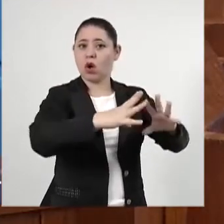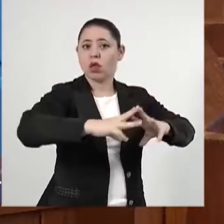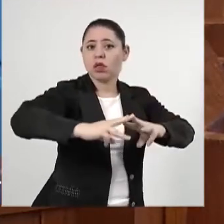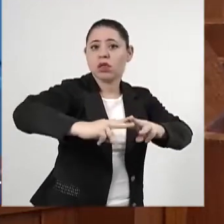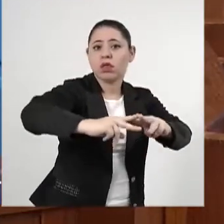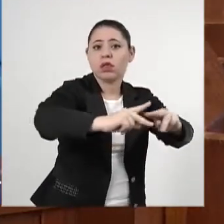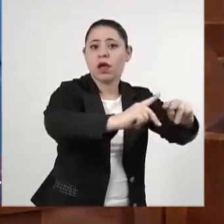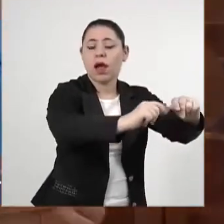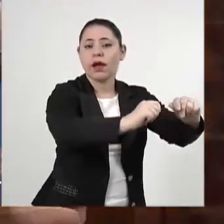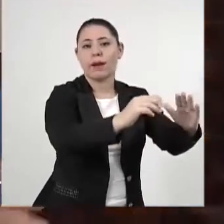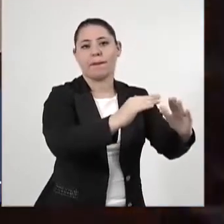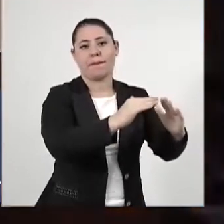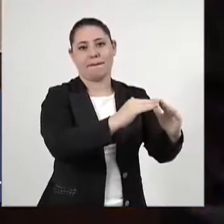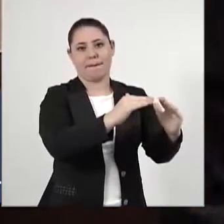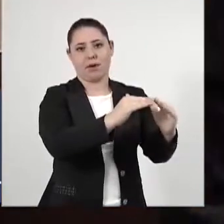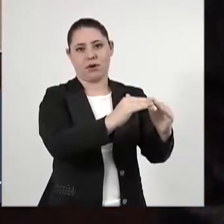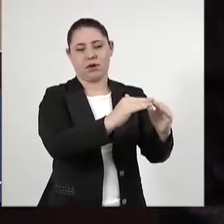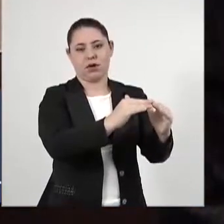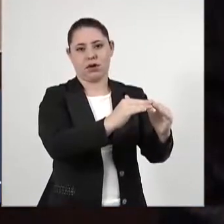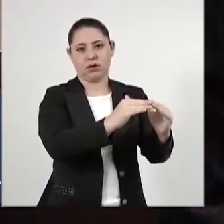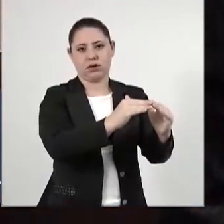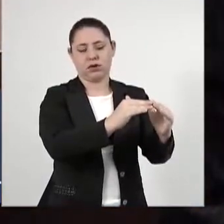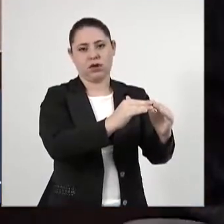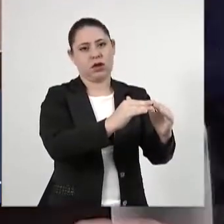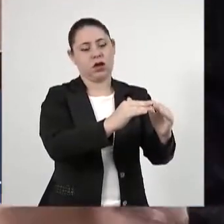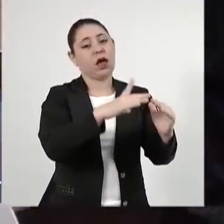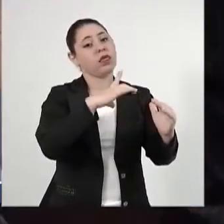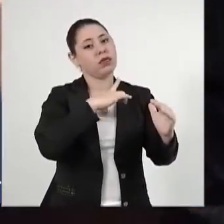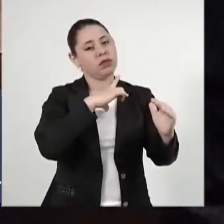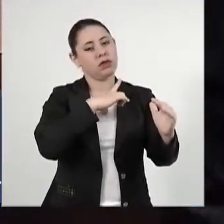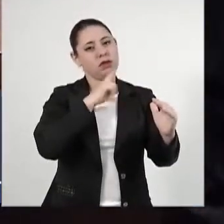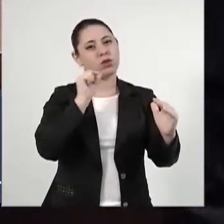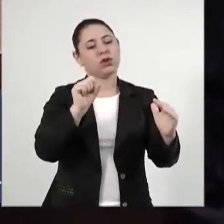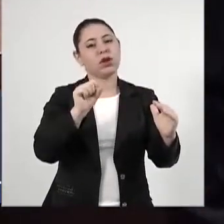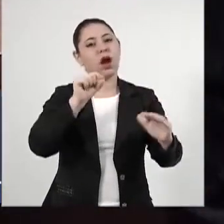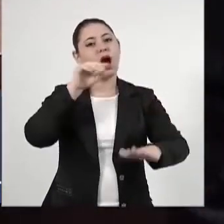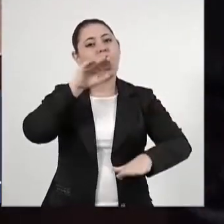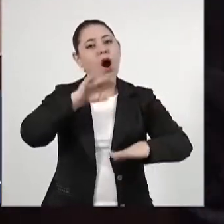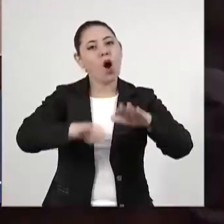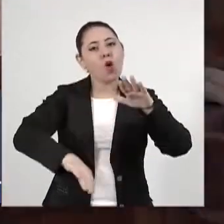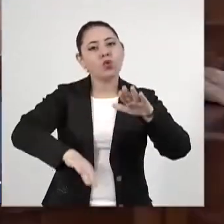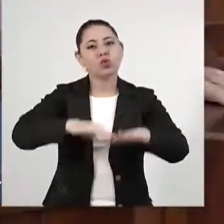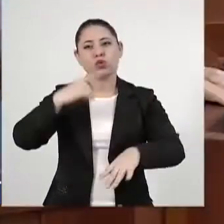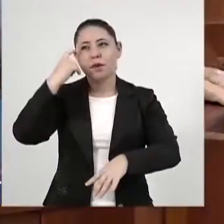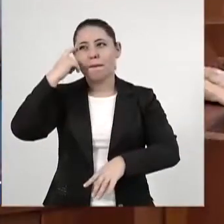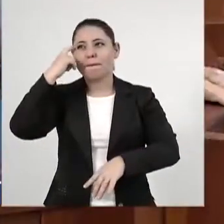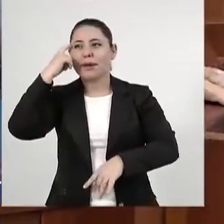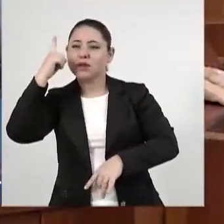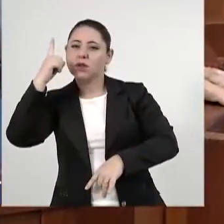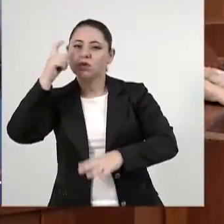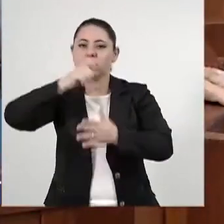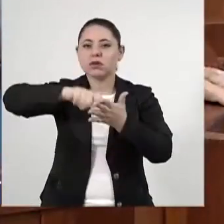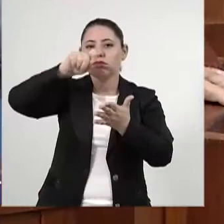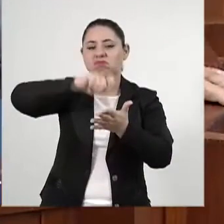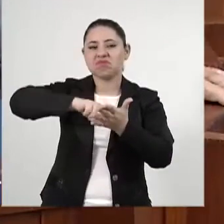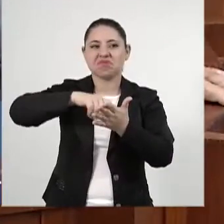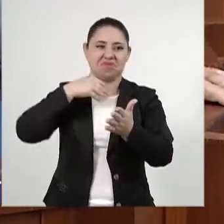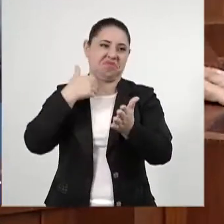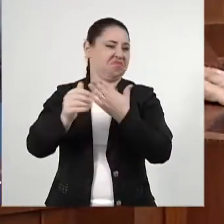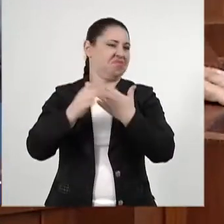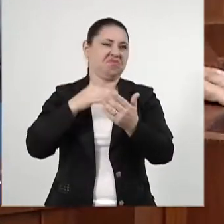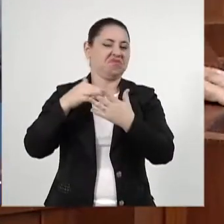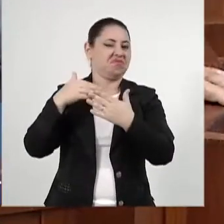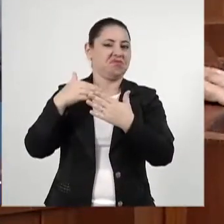que ele habita. Aí, o que alguns pensadores, que não interessa a